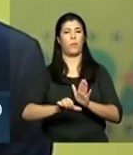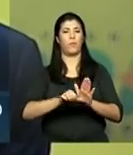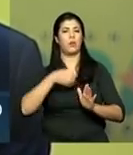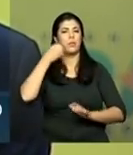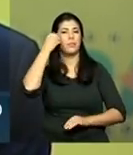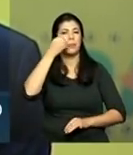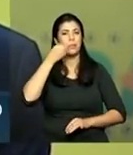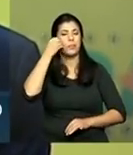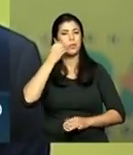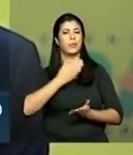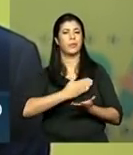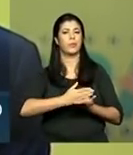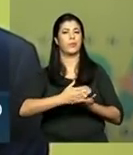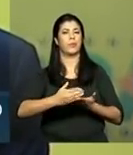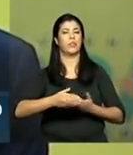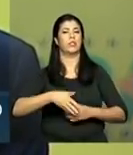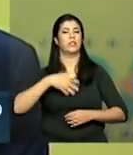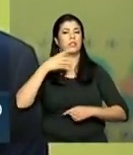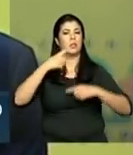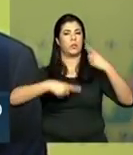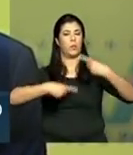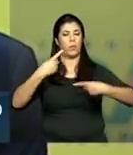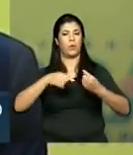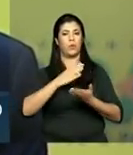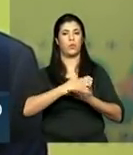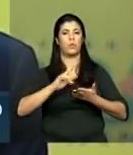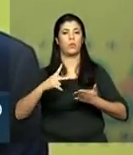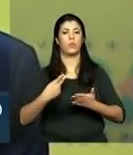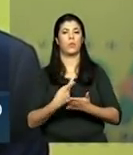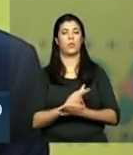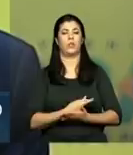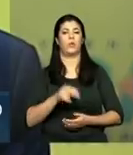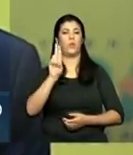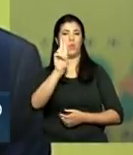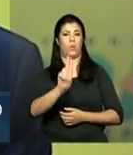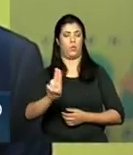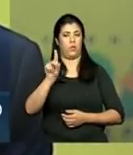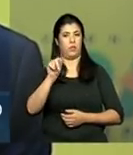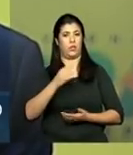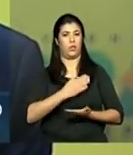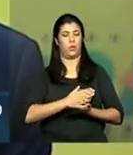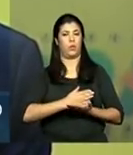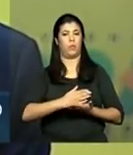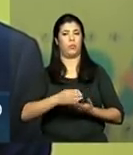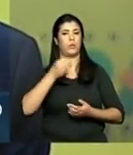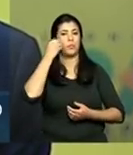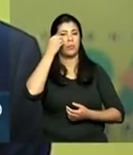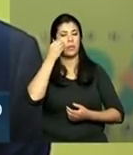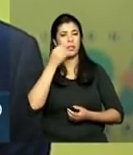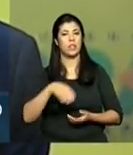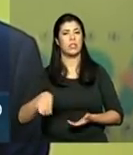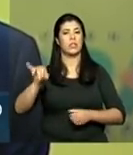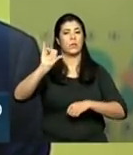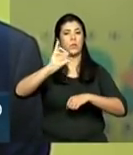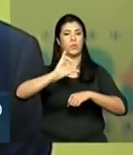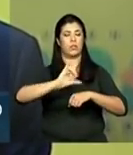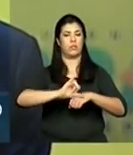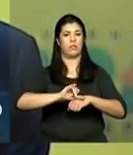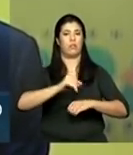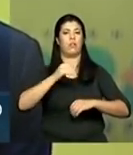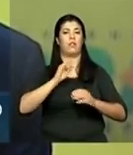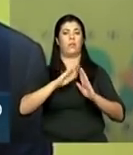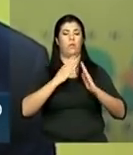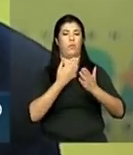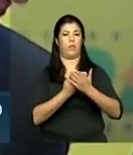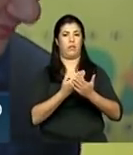de Cid na política aconteceram na universidade, quando presidiu o Centro Acadêmico do Curso de Engenharia da Universidade